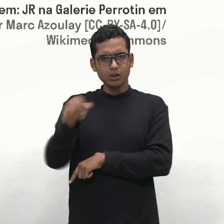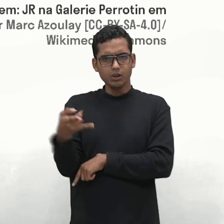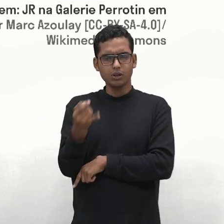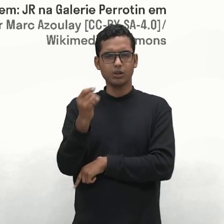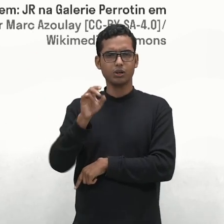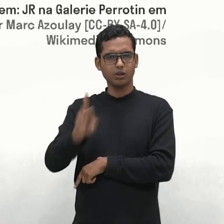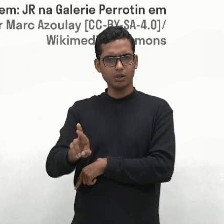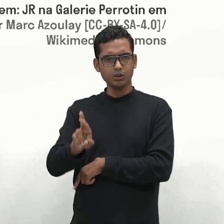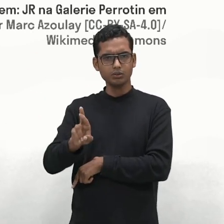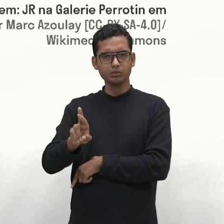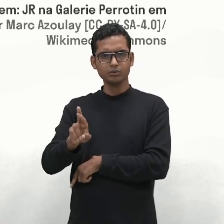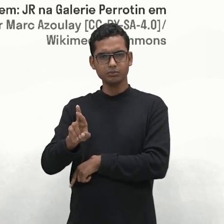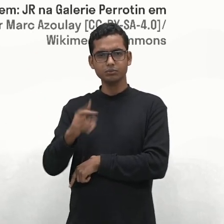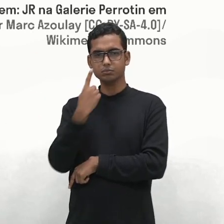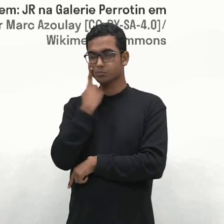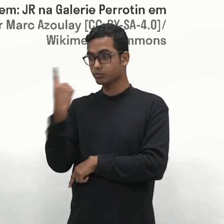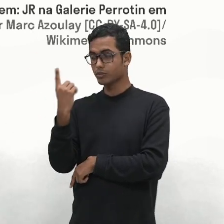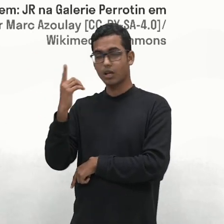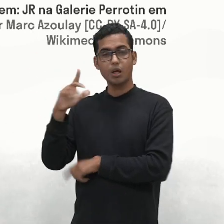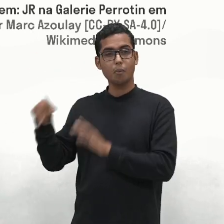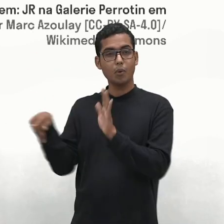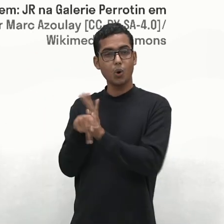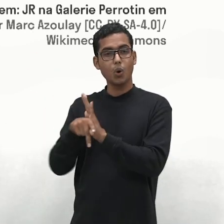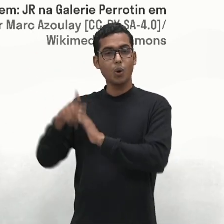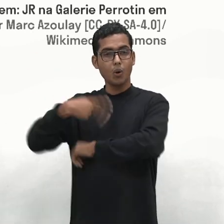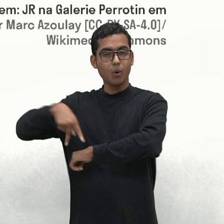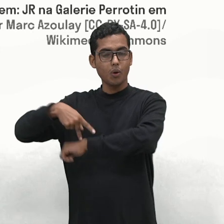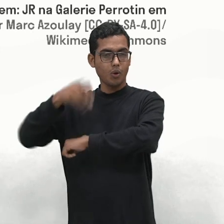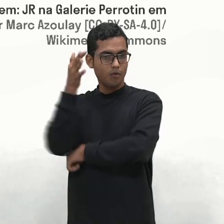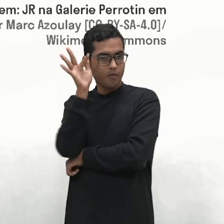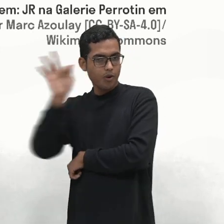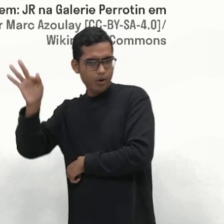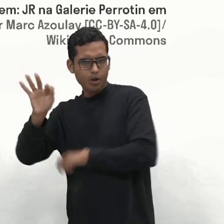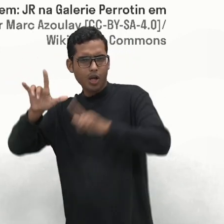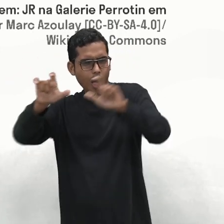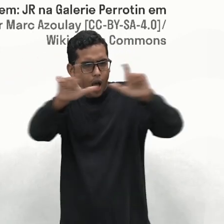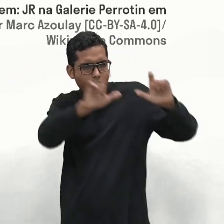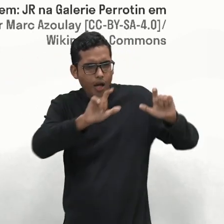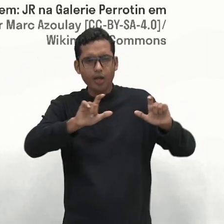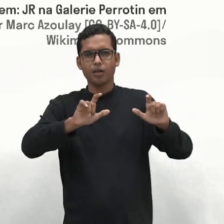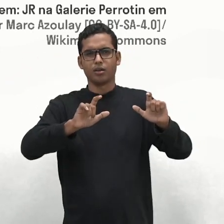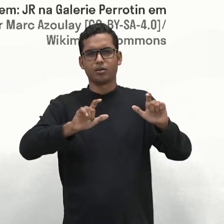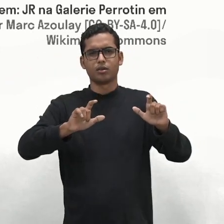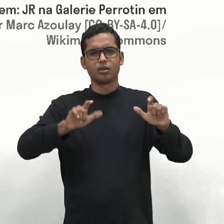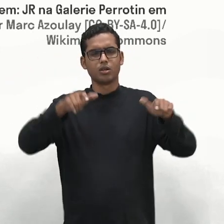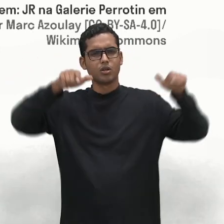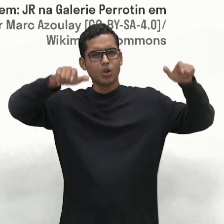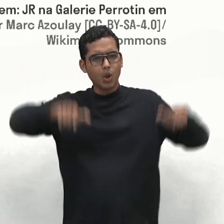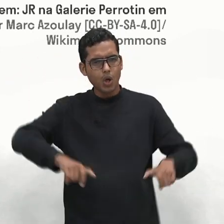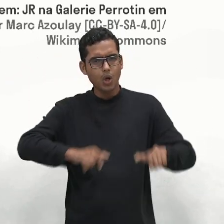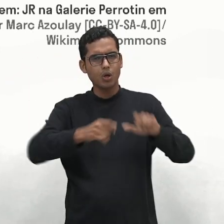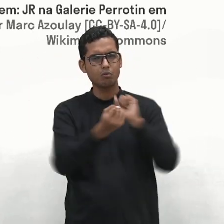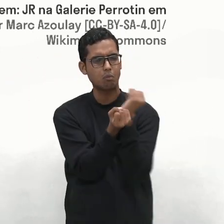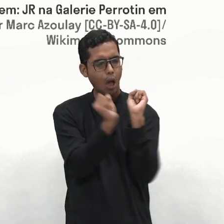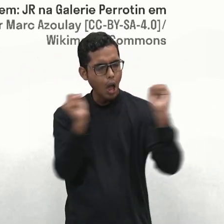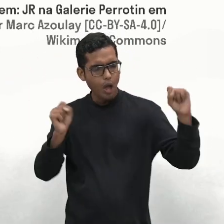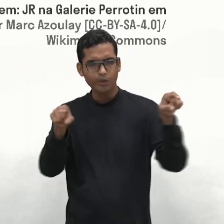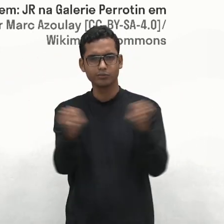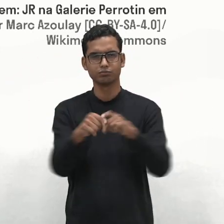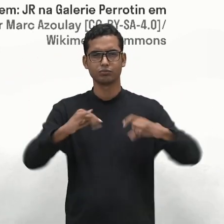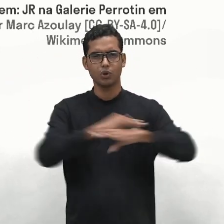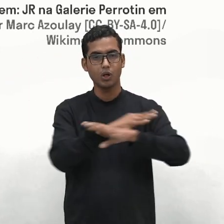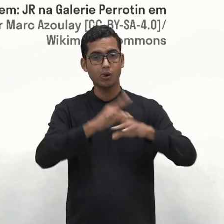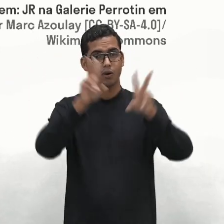é um artista francês, que cria instalações, fotografias em grande escala e em áreas urbanas, abordando temas sociais